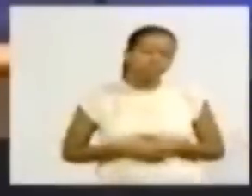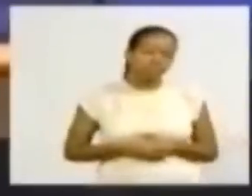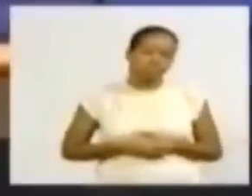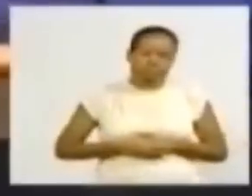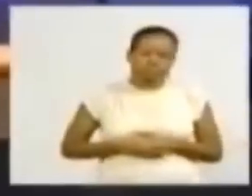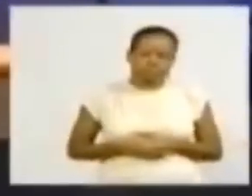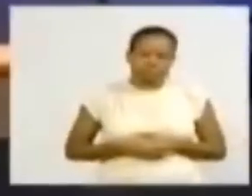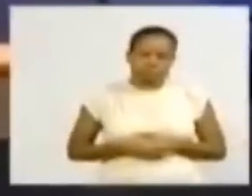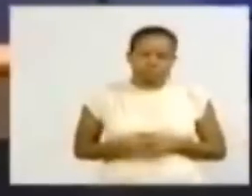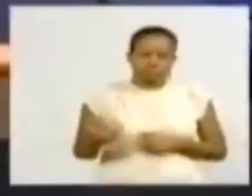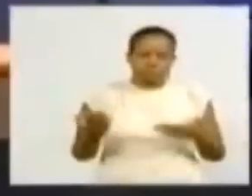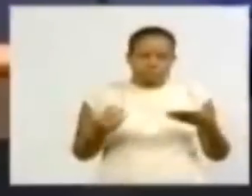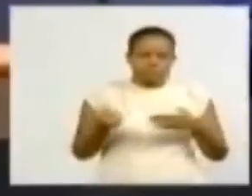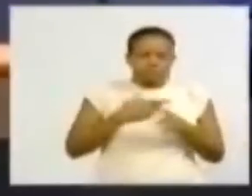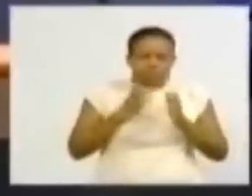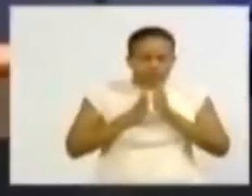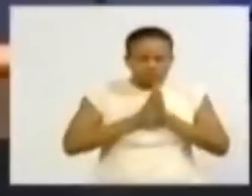coloque a mão no seu coração